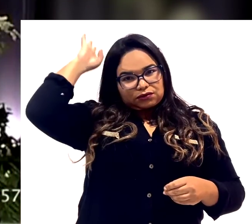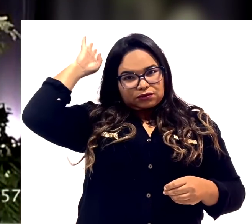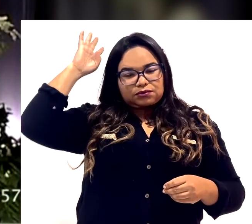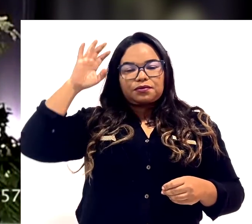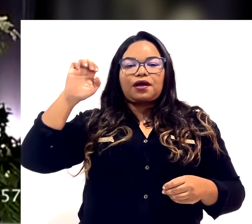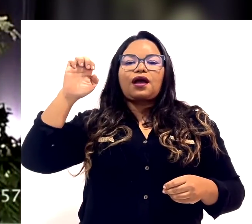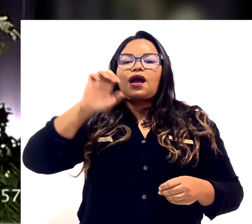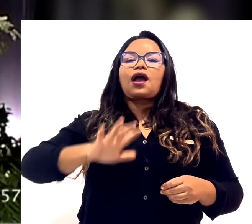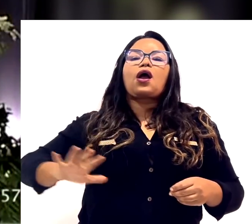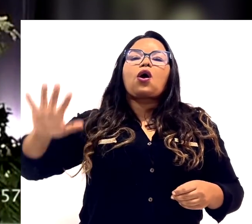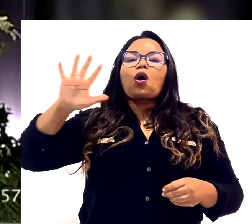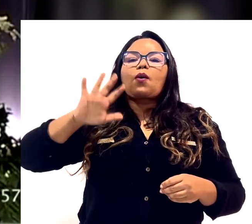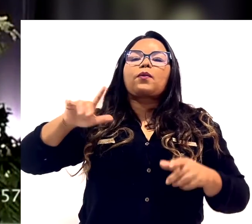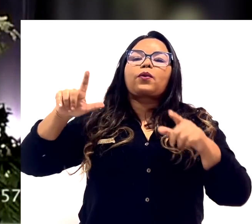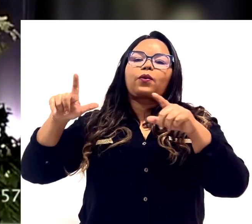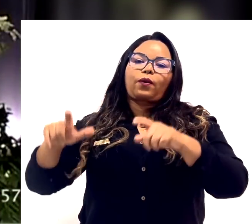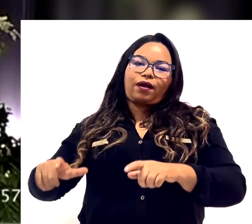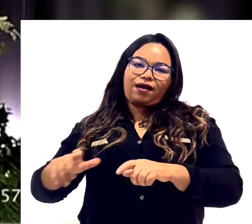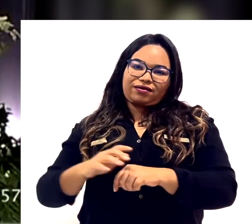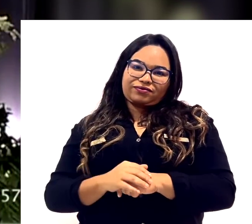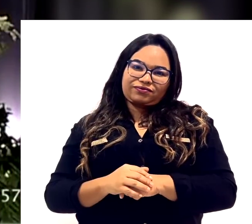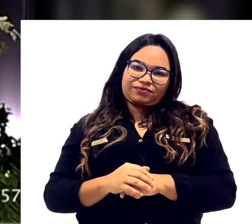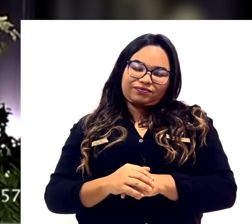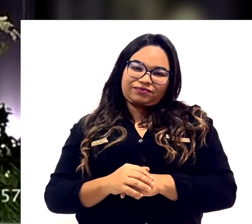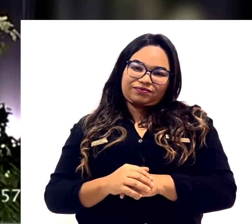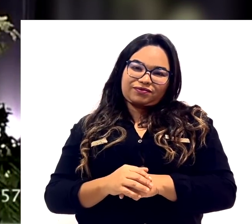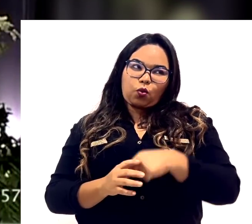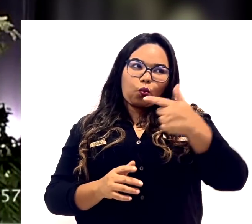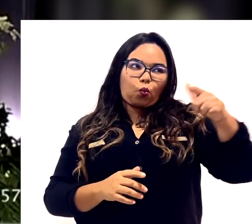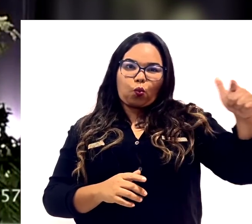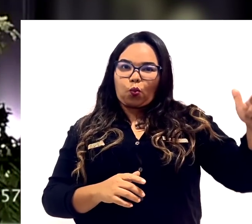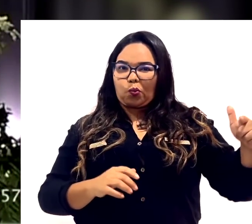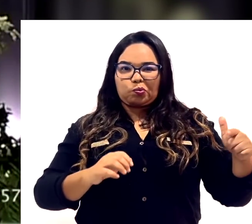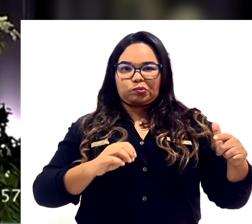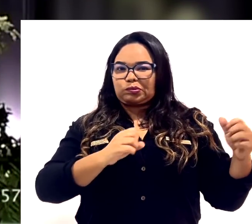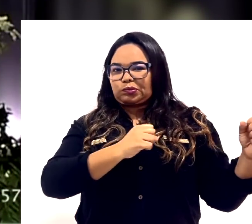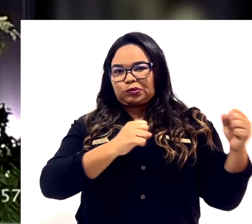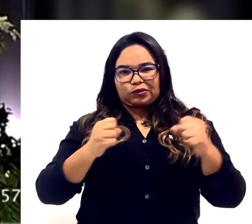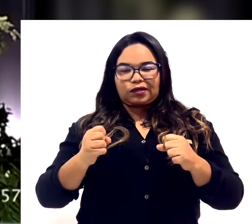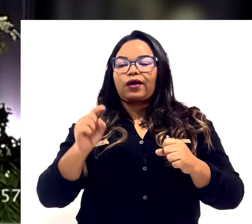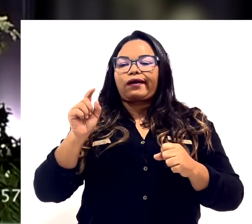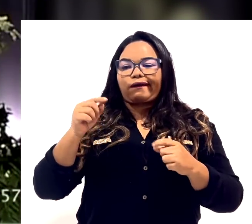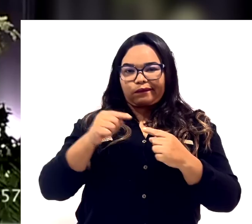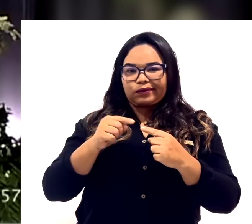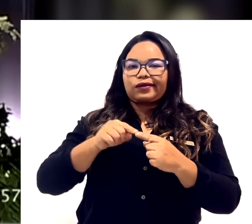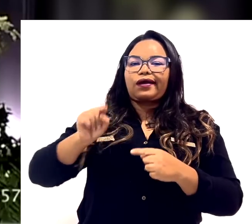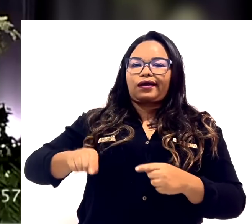um poder europeu. Não é nenhum outro poder desta terra.